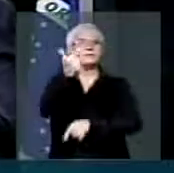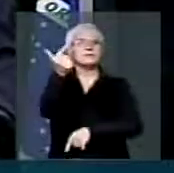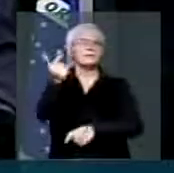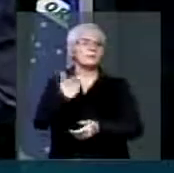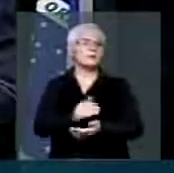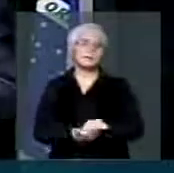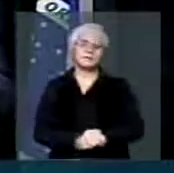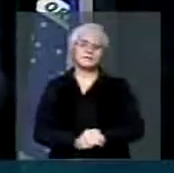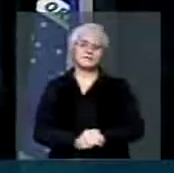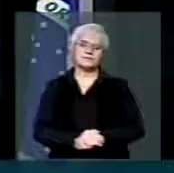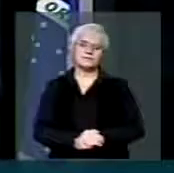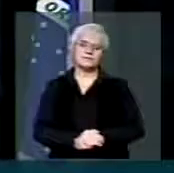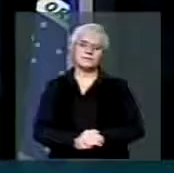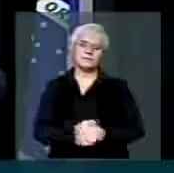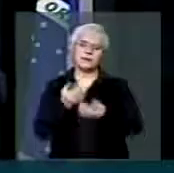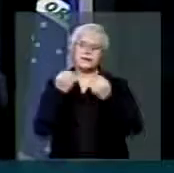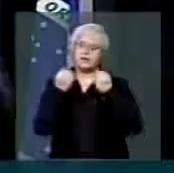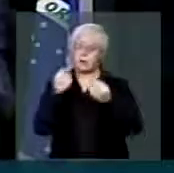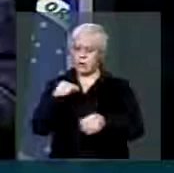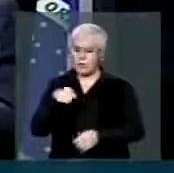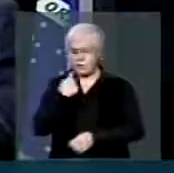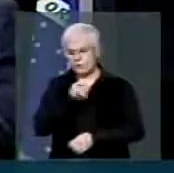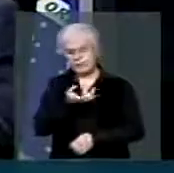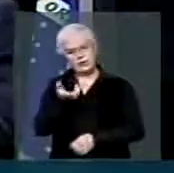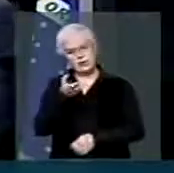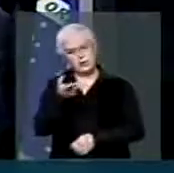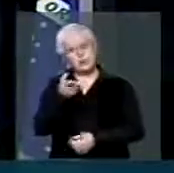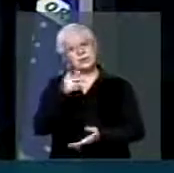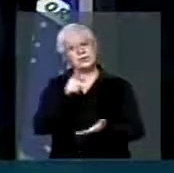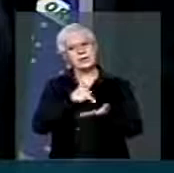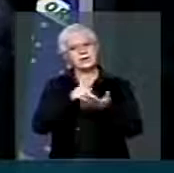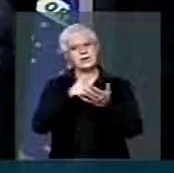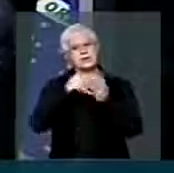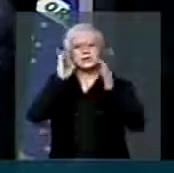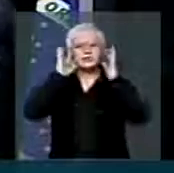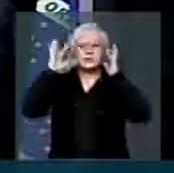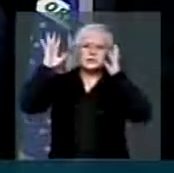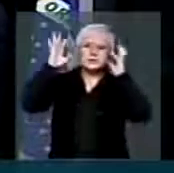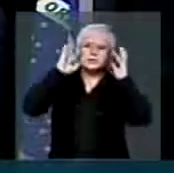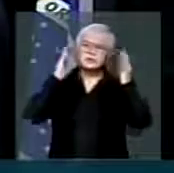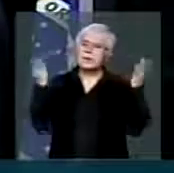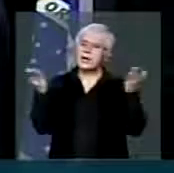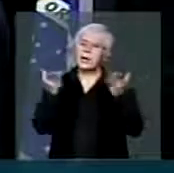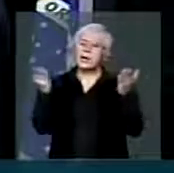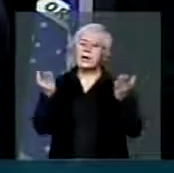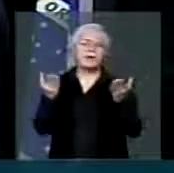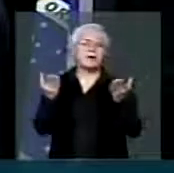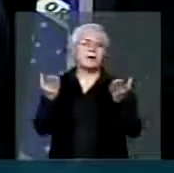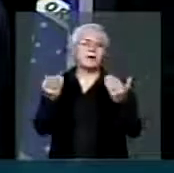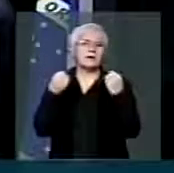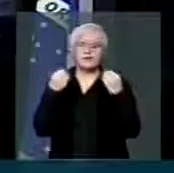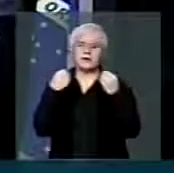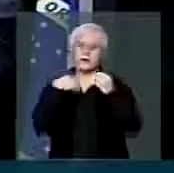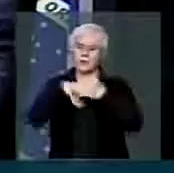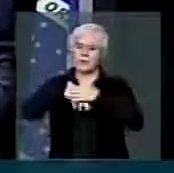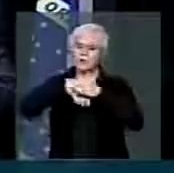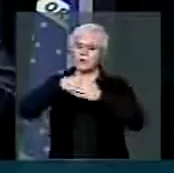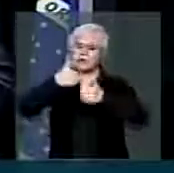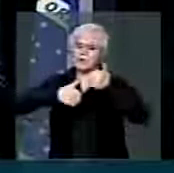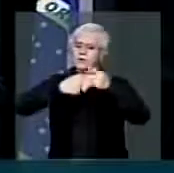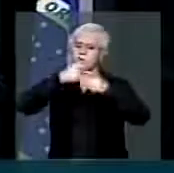criança. Ah, como nós queríamos estar vivendo agora a Copa do Sonho dos